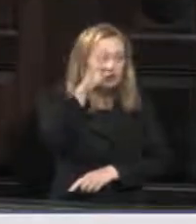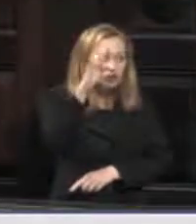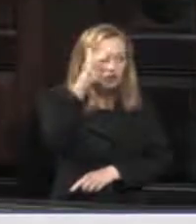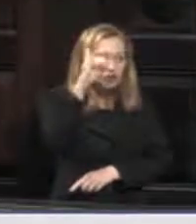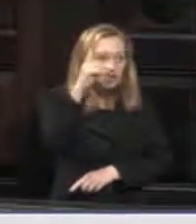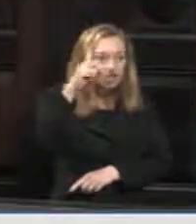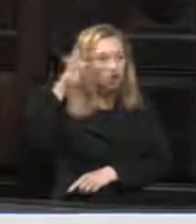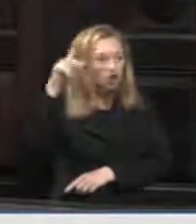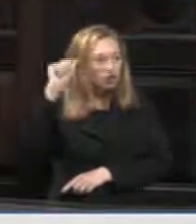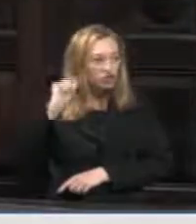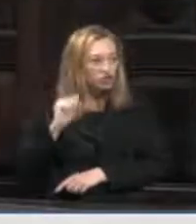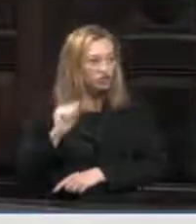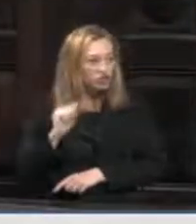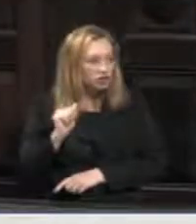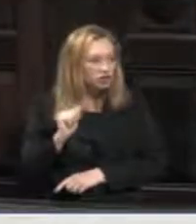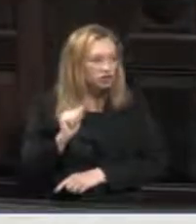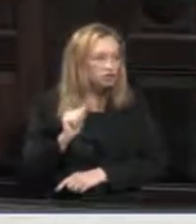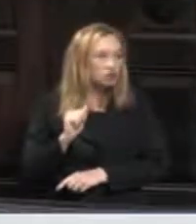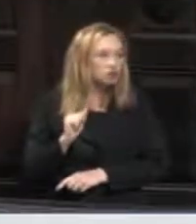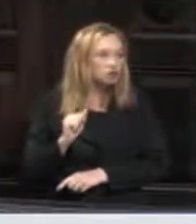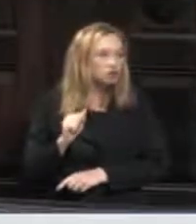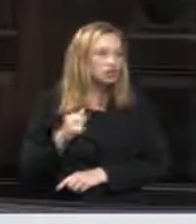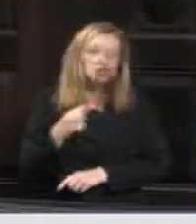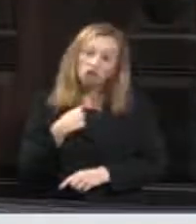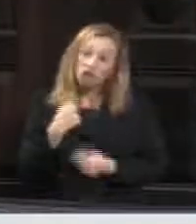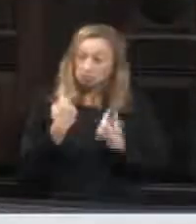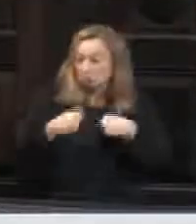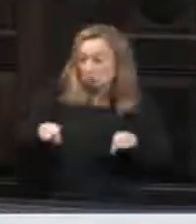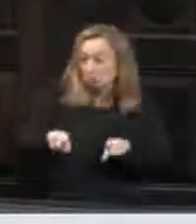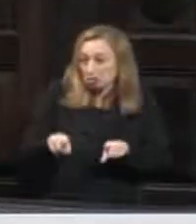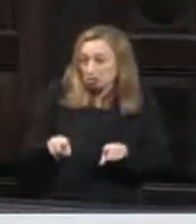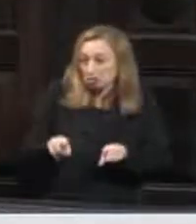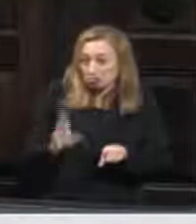eu sou absolutamente contrário,